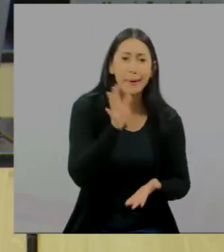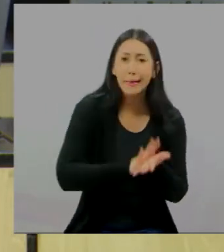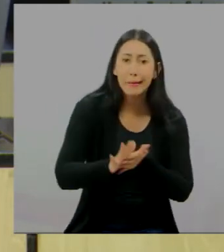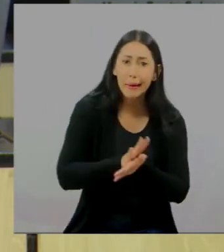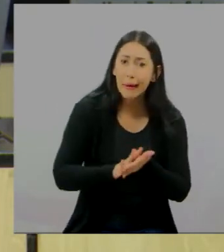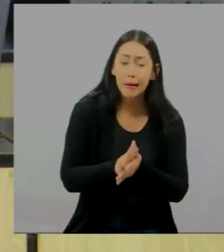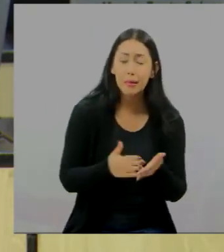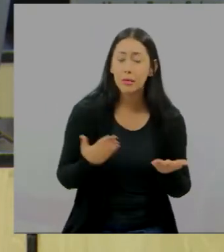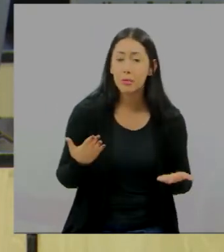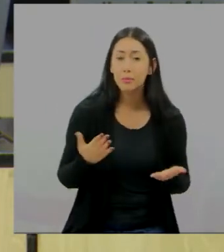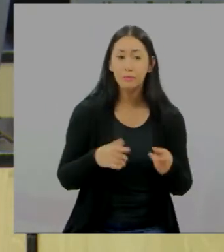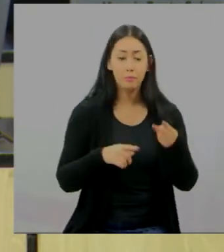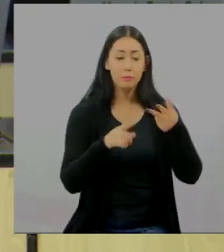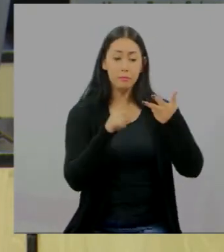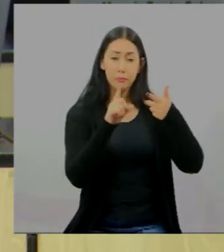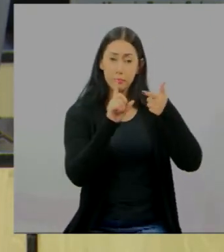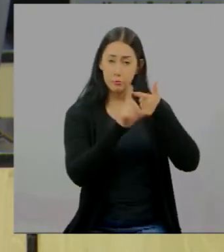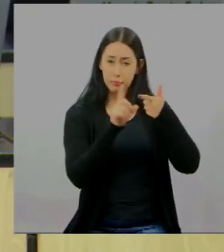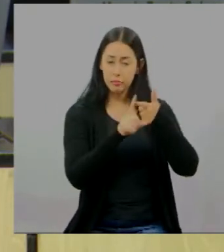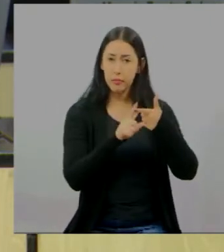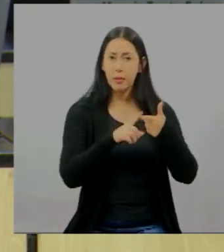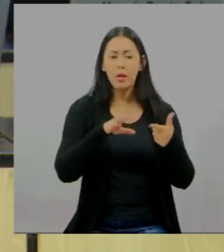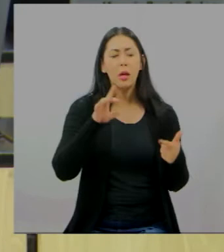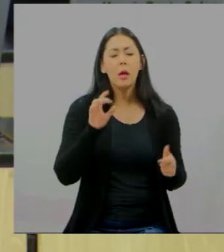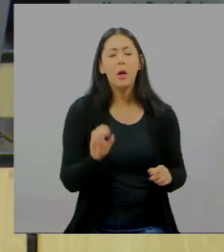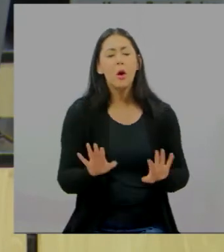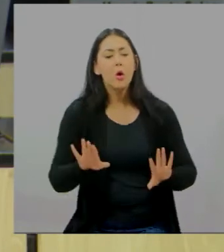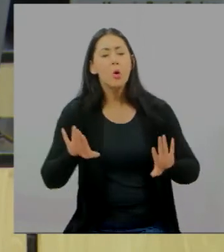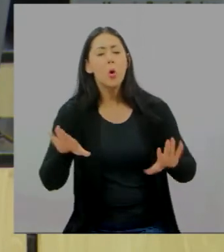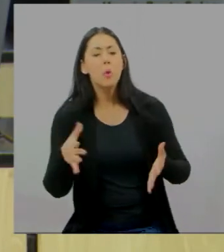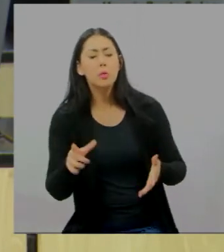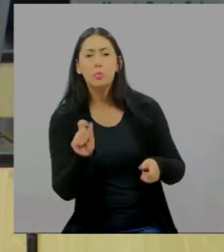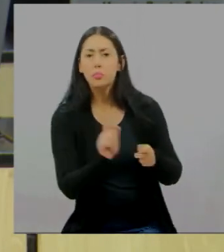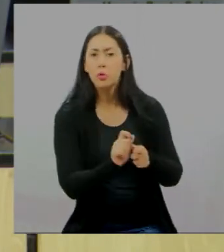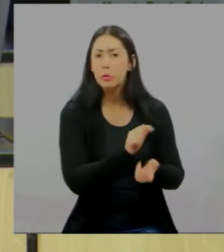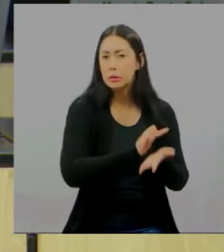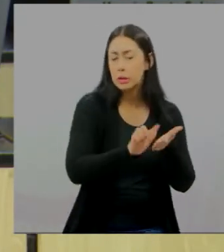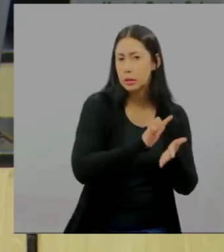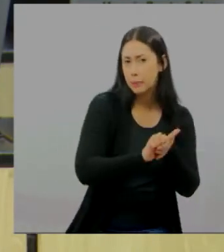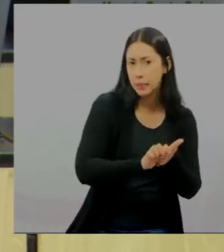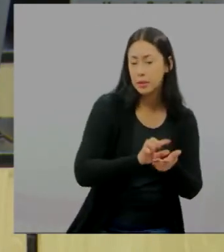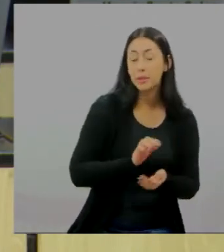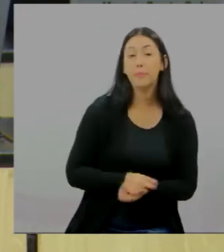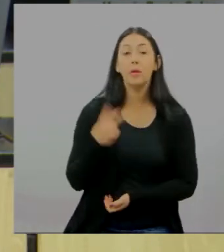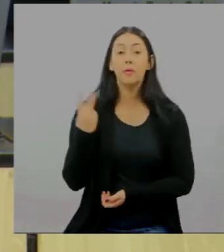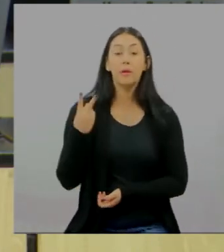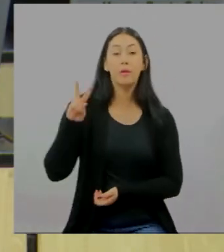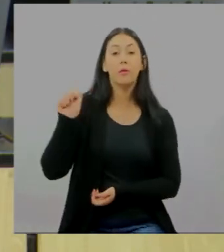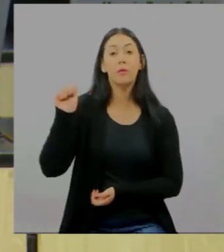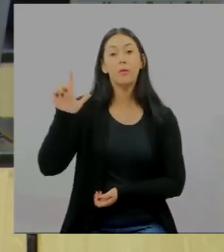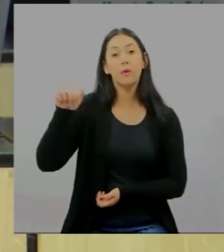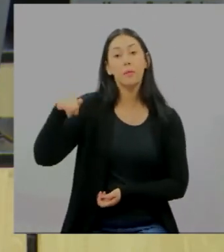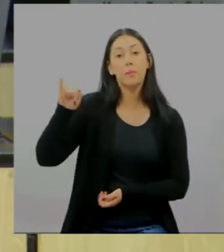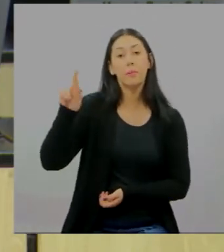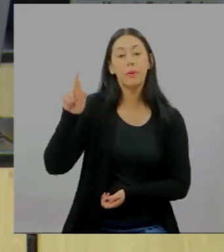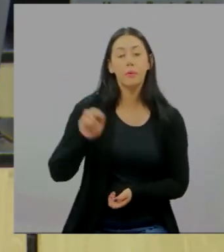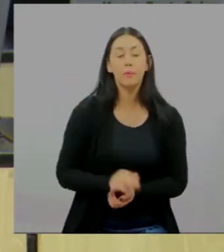limpeza desta valeta? Segundo, qual a data prevista para a execução da limpeza? Vereador Valmir Parque do Meia Lua.